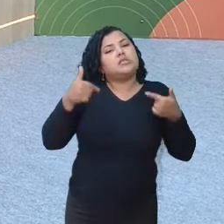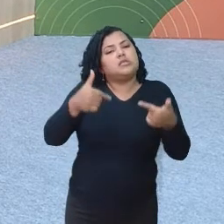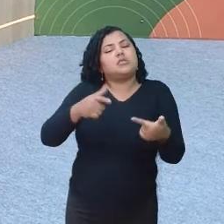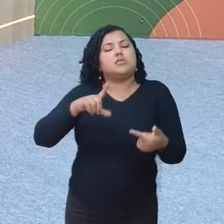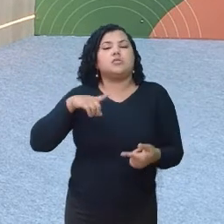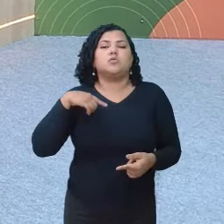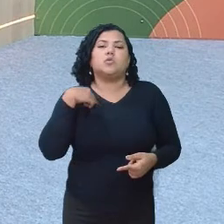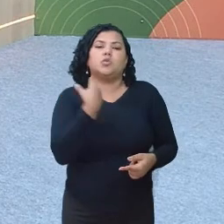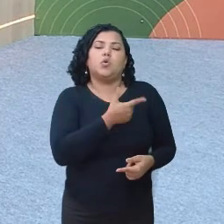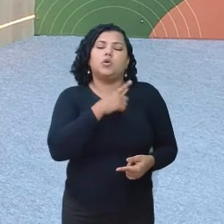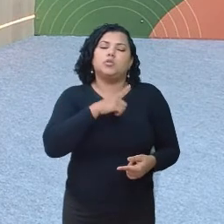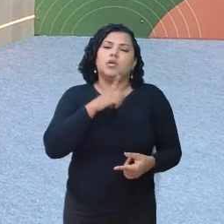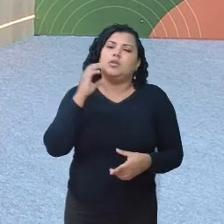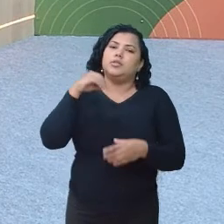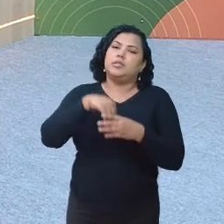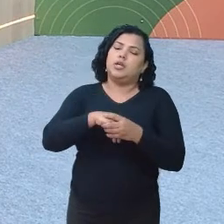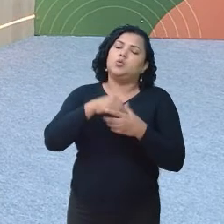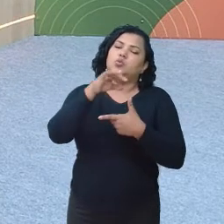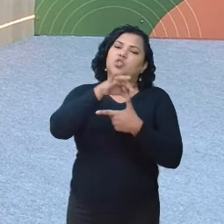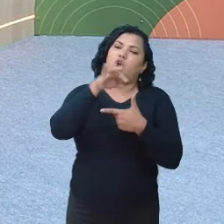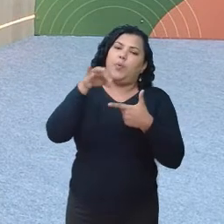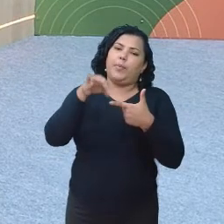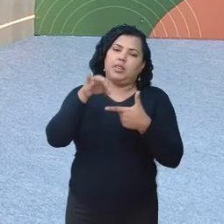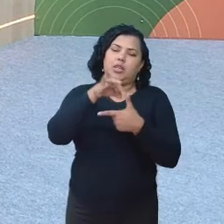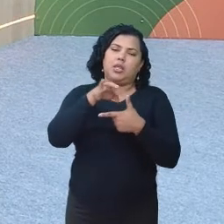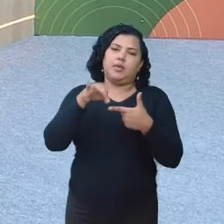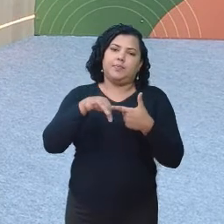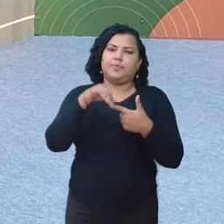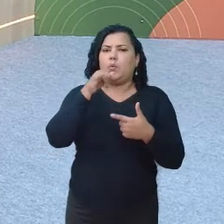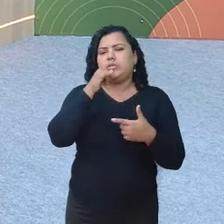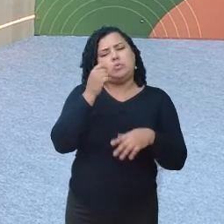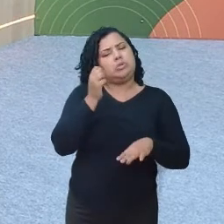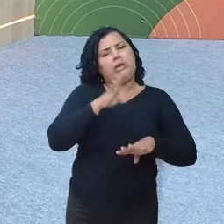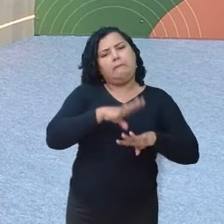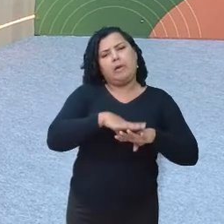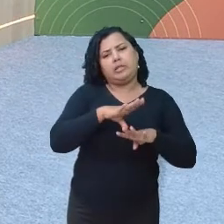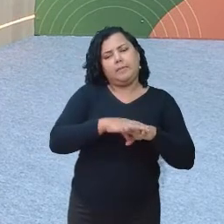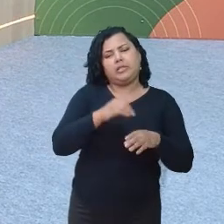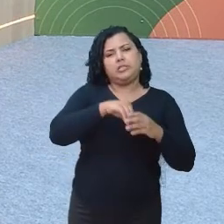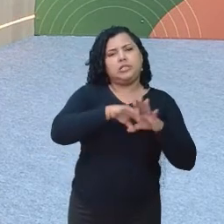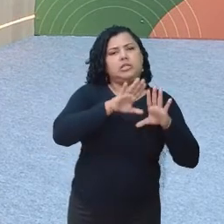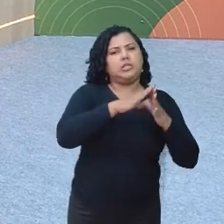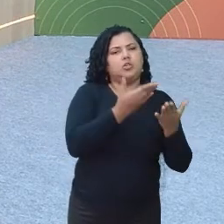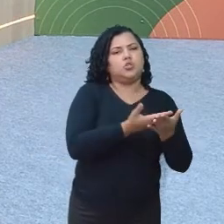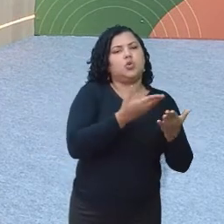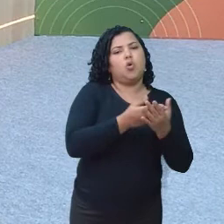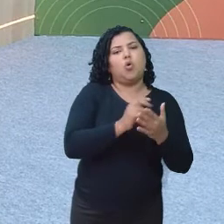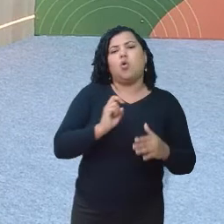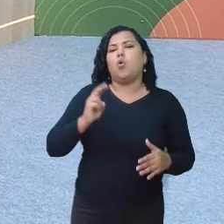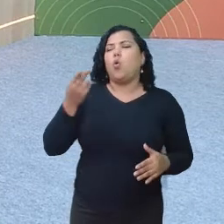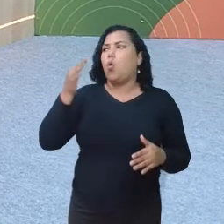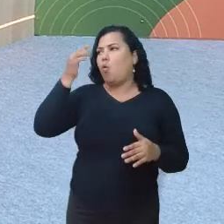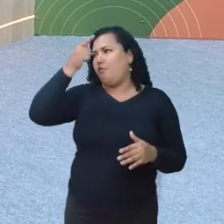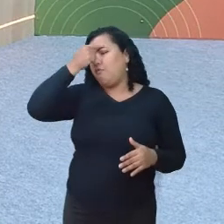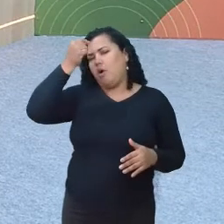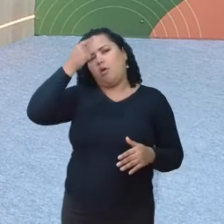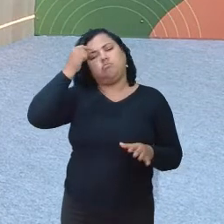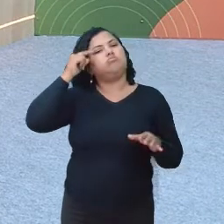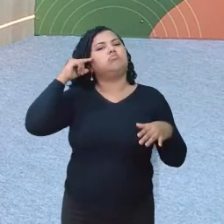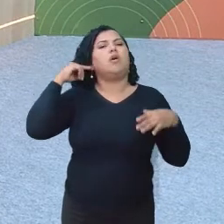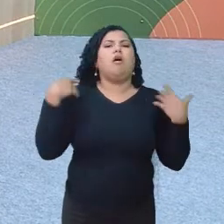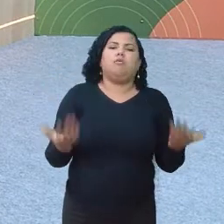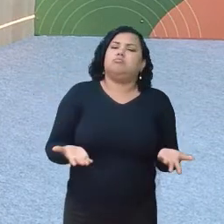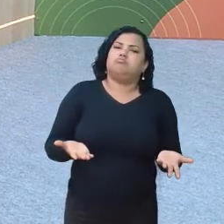tendo sobre esses elementos geométricos. Então é muito comum, seja na matemática escolar, ou seja na matemática a um nível superior ou